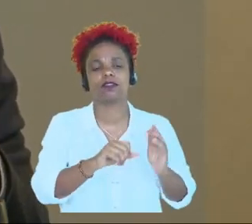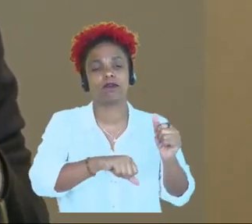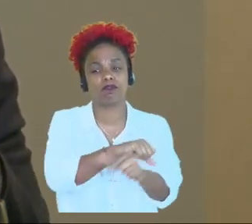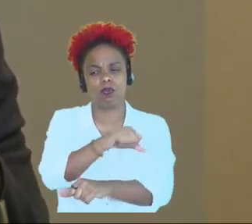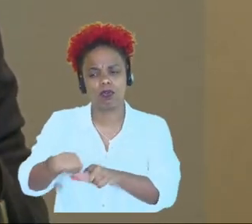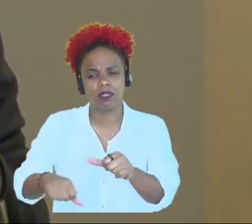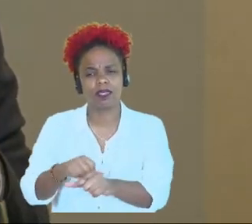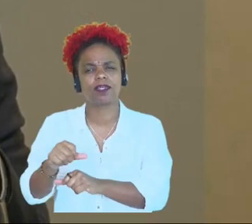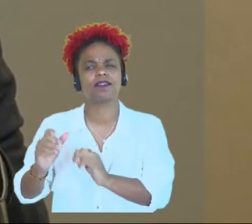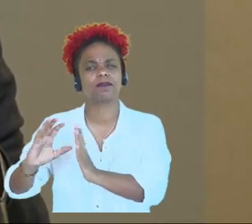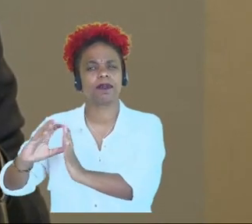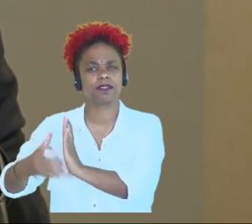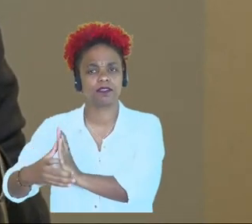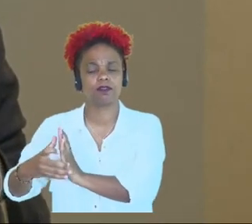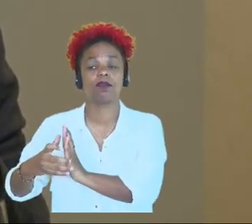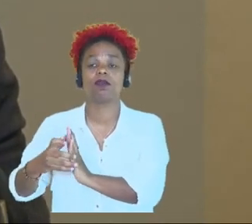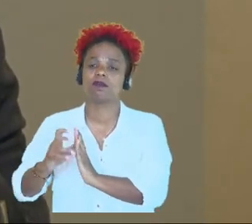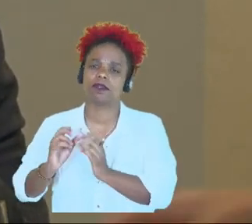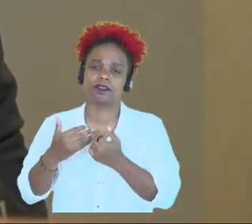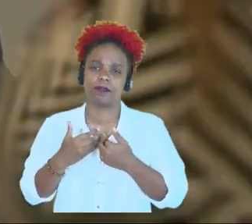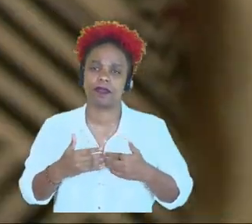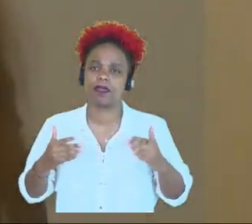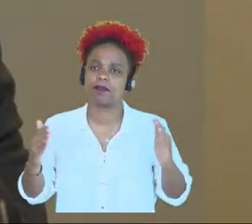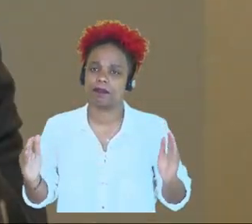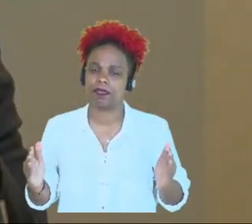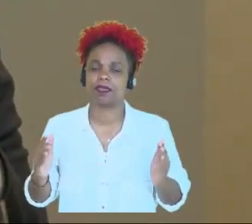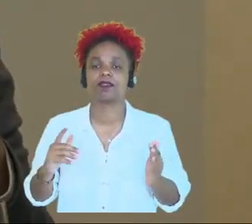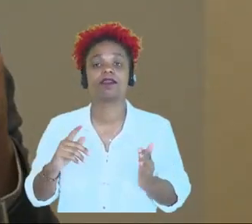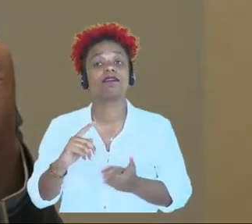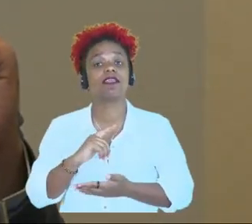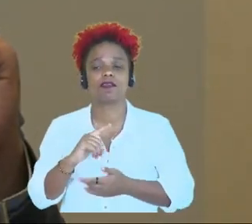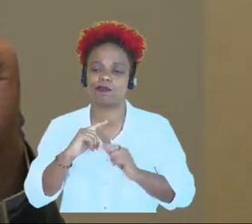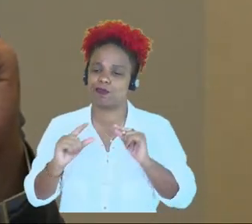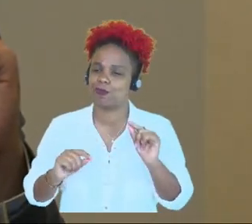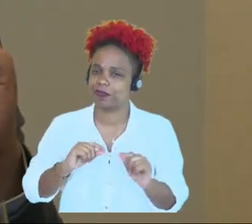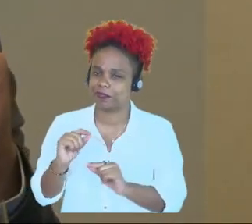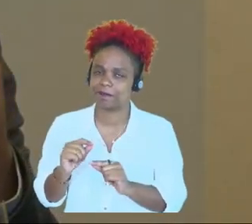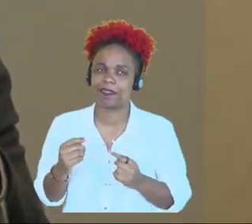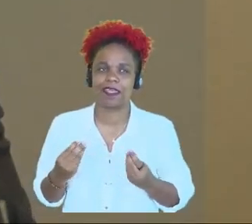mas que sempre mantém aberta aquela porta da...